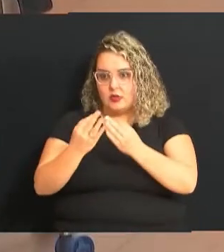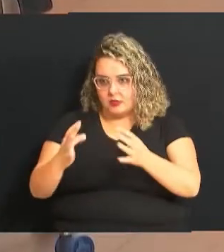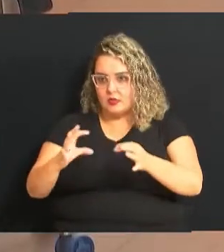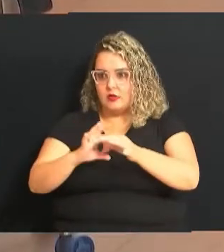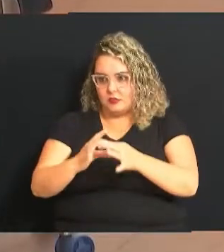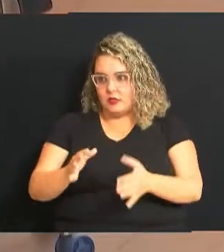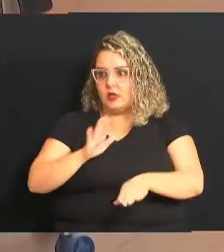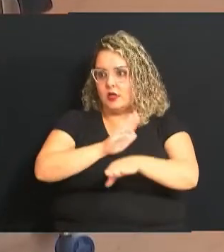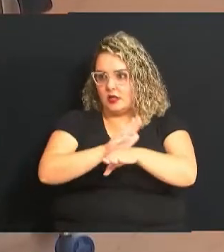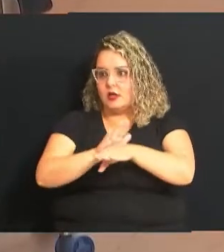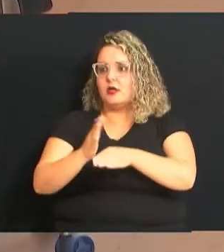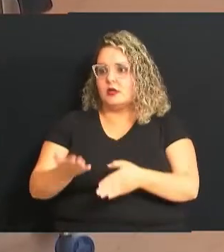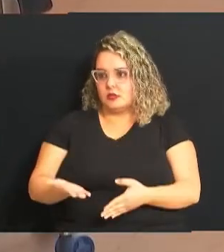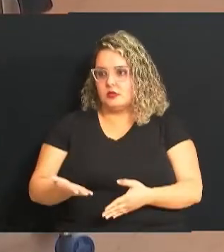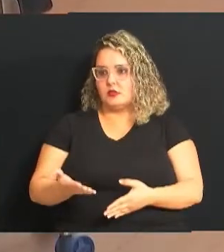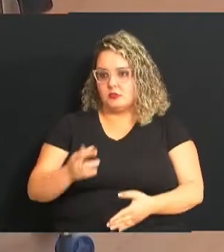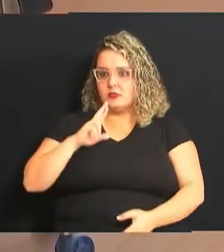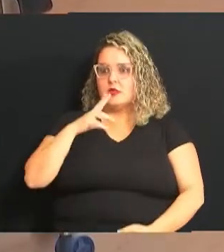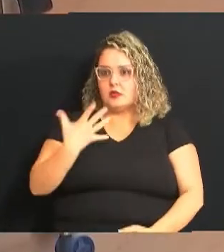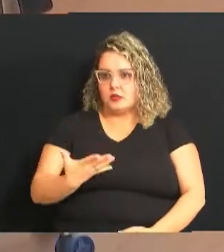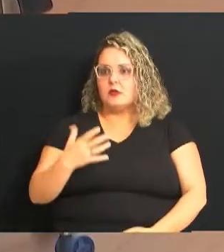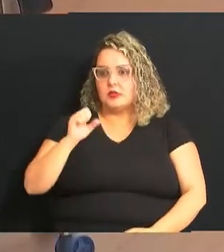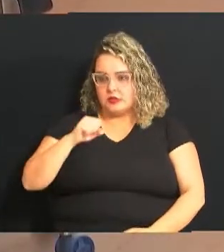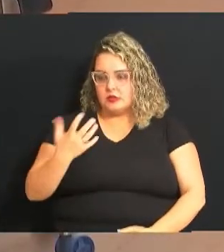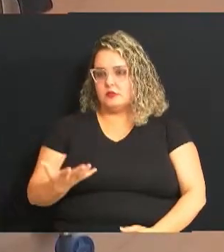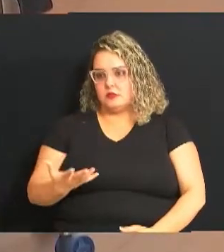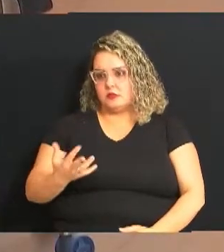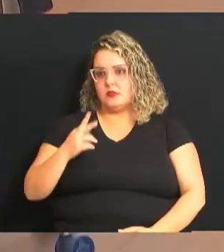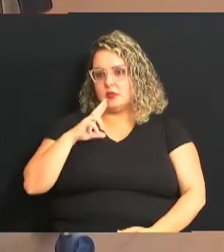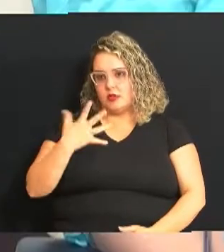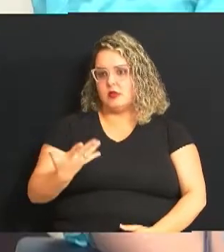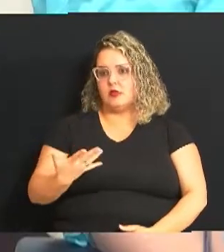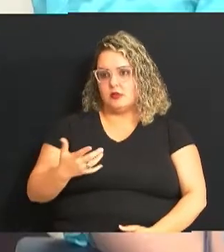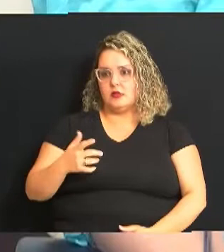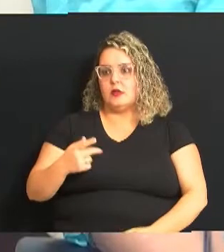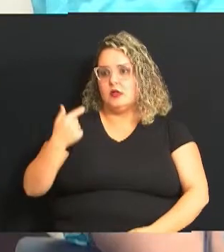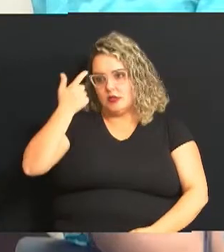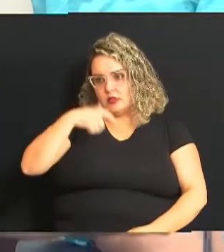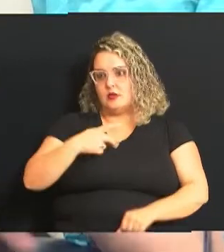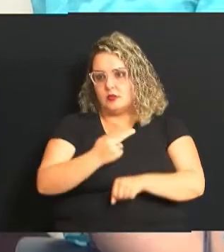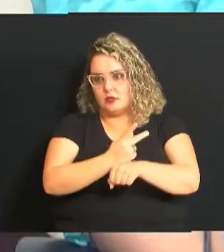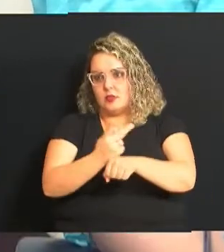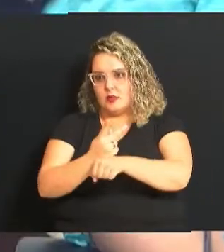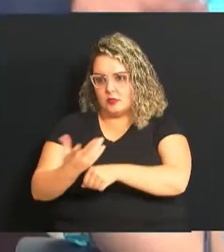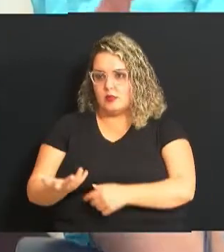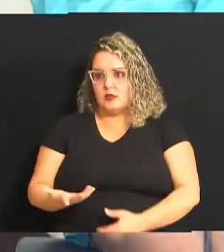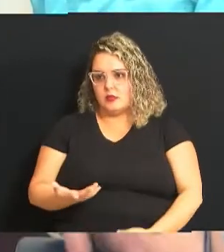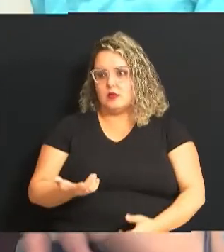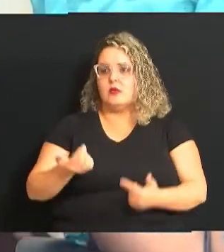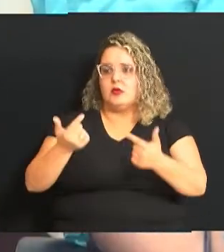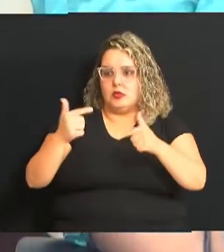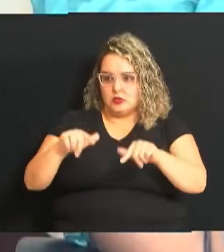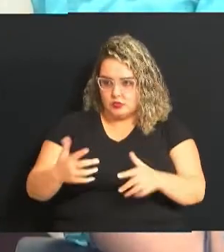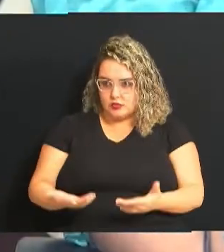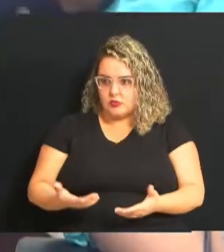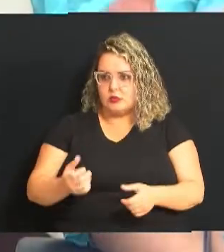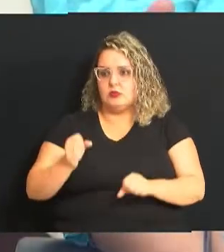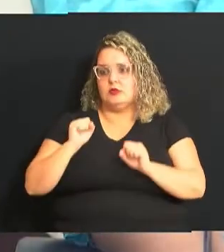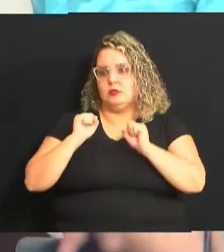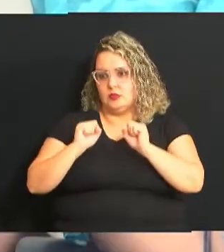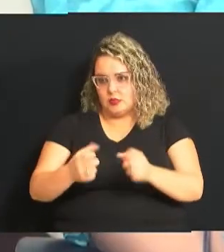também ajuda para resolver a situação de um desse familiar. Eu corri atrás. Aí arrumei um lugar onde que pudesse